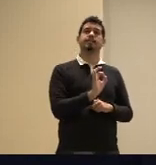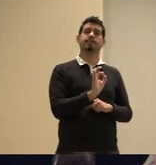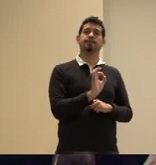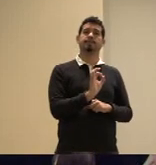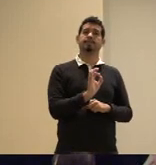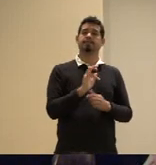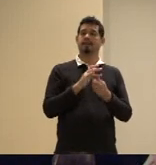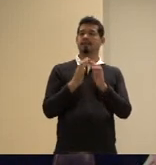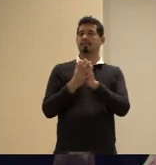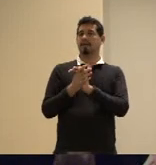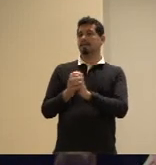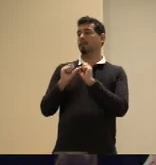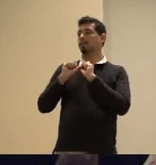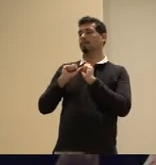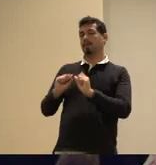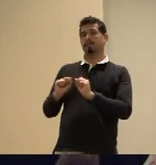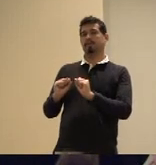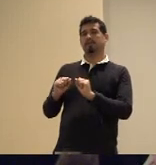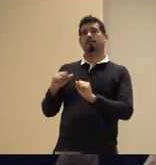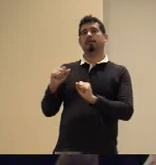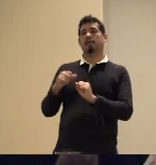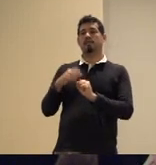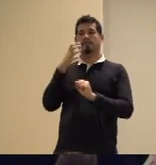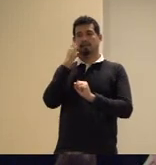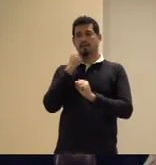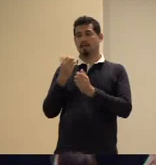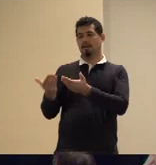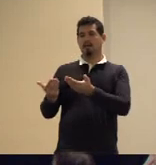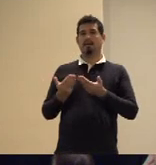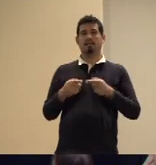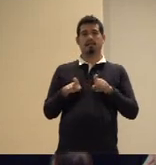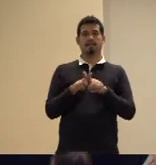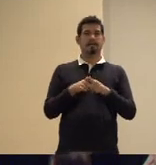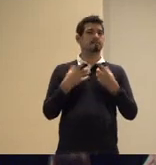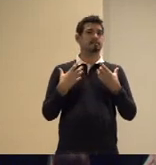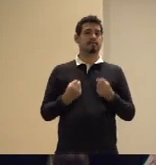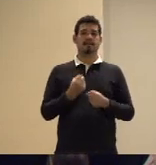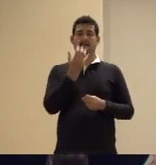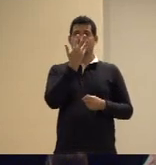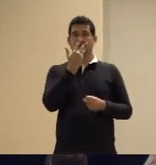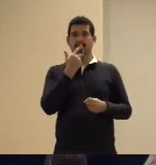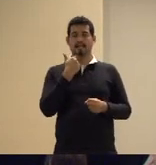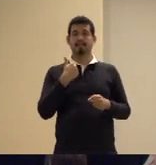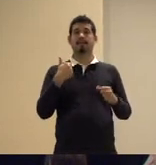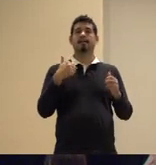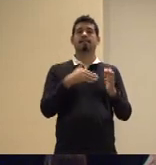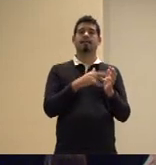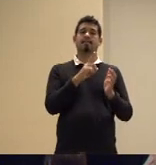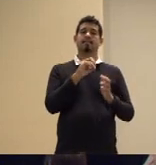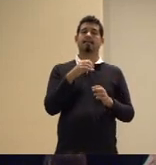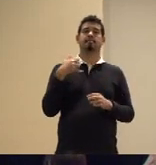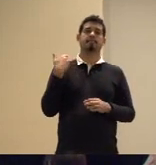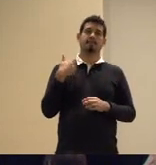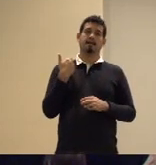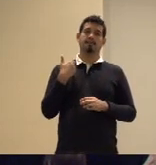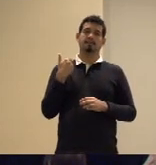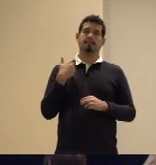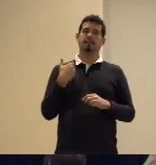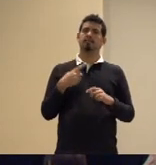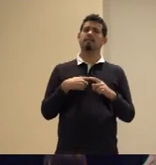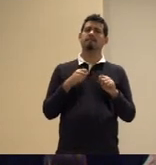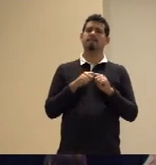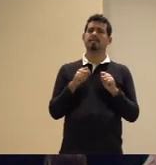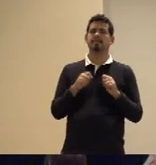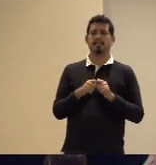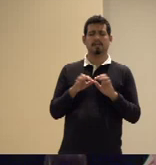casais habilitados que aceitariam crianças até 10 anos. Isso eu estou fazendo o corte mais